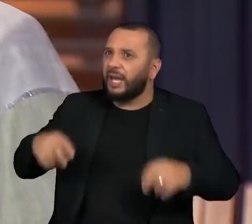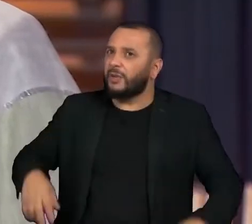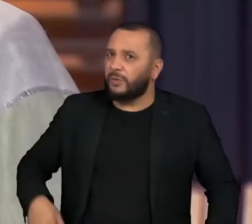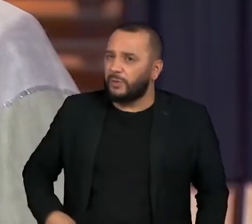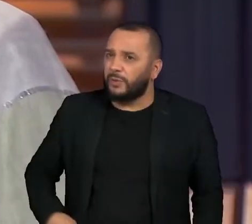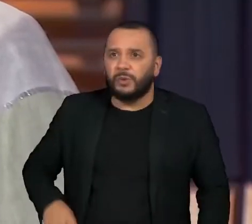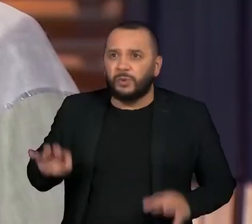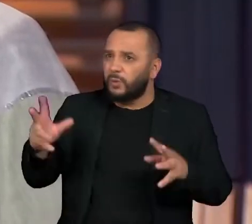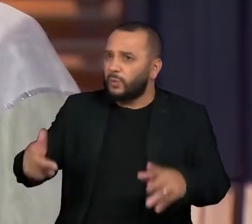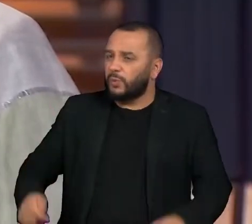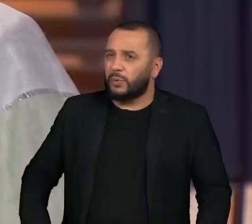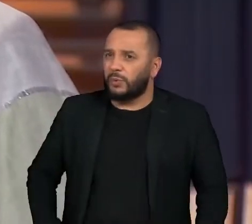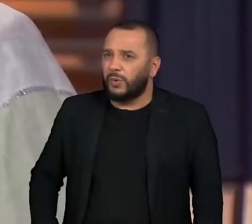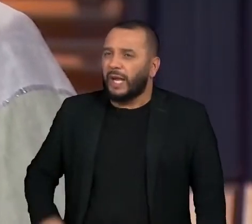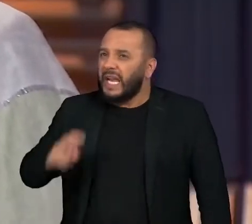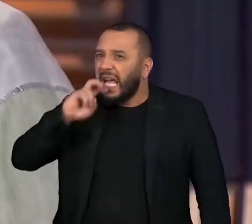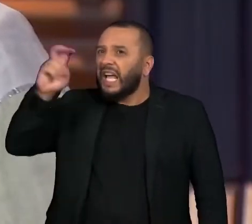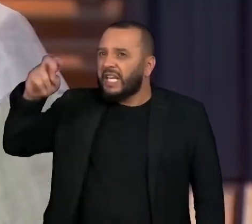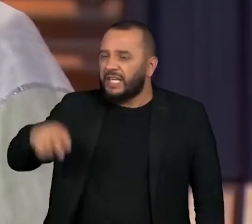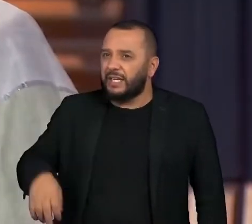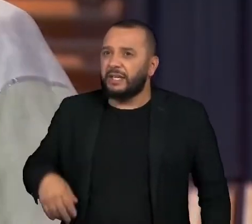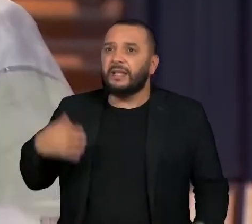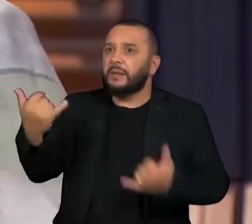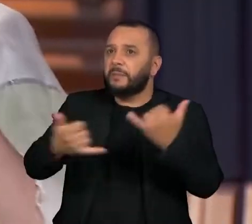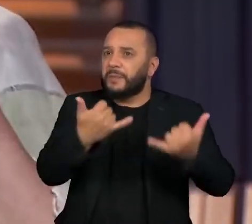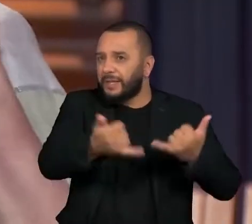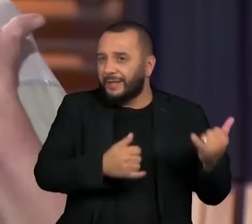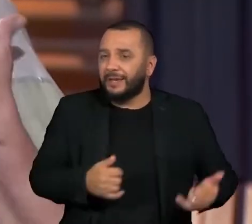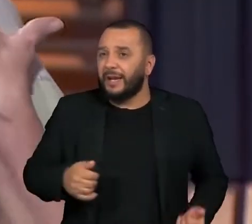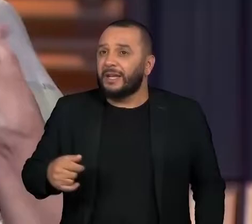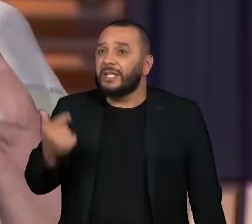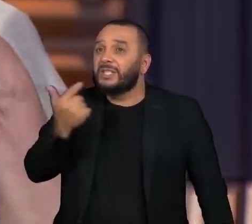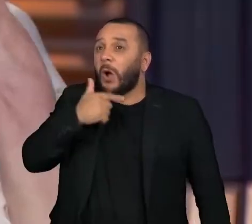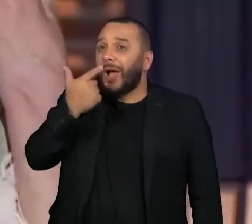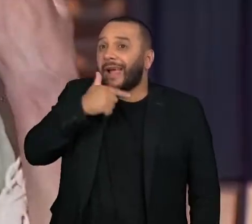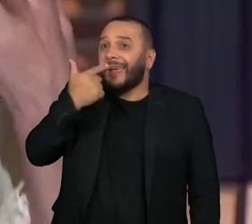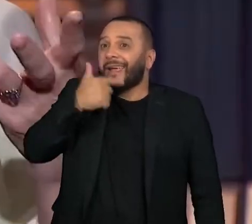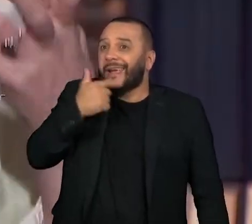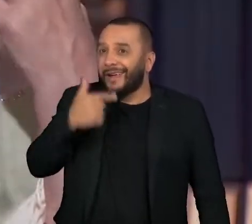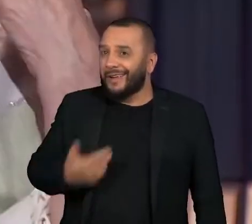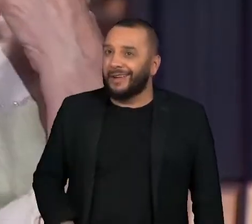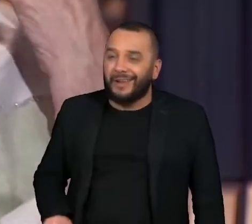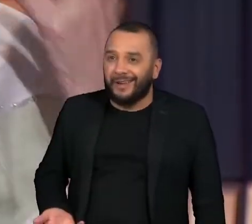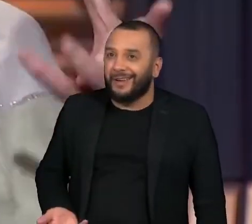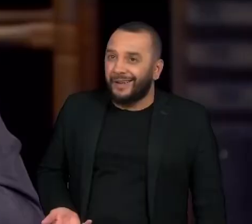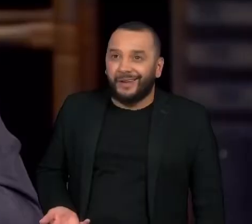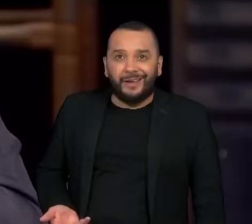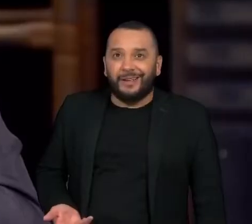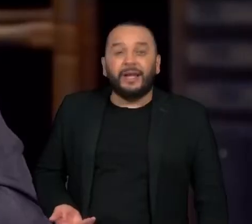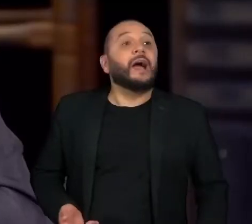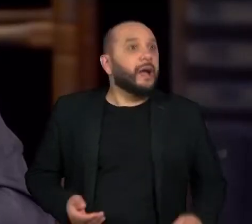tudo ele grita ele brinca ele sorri demais